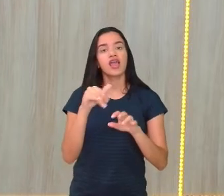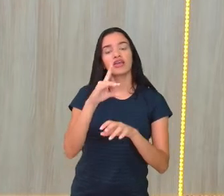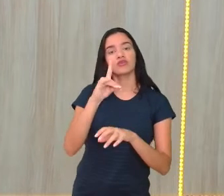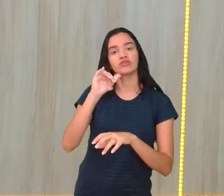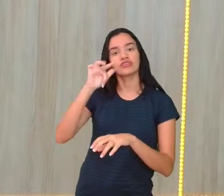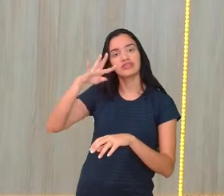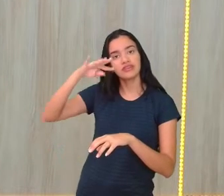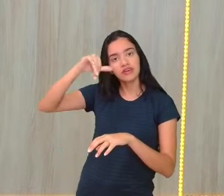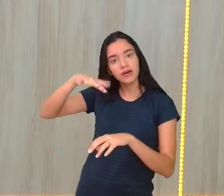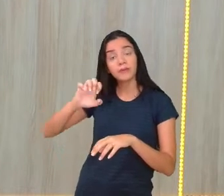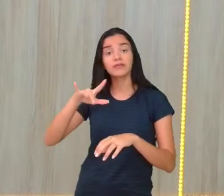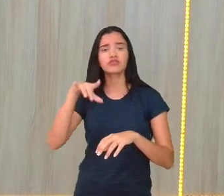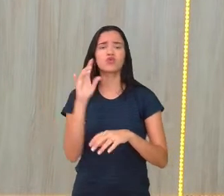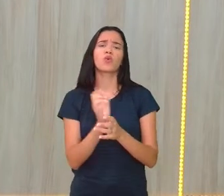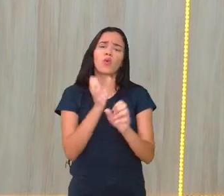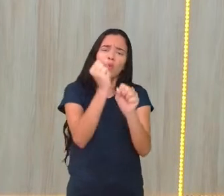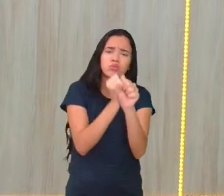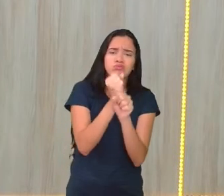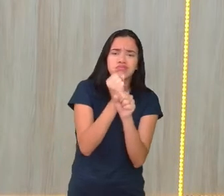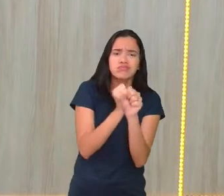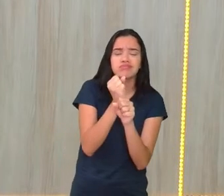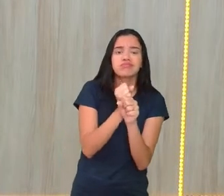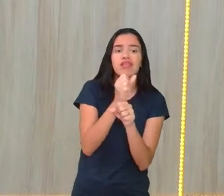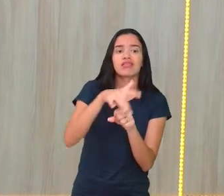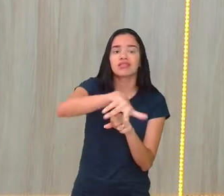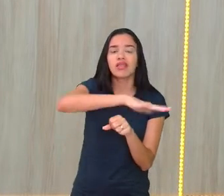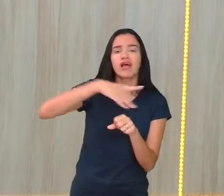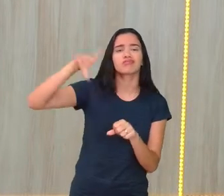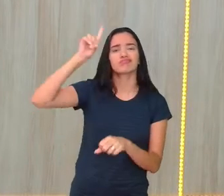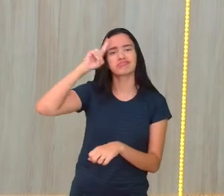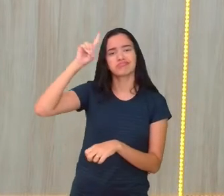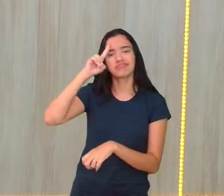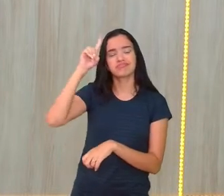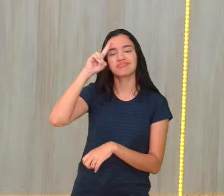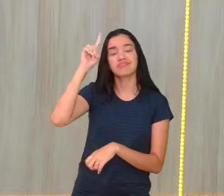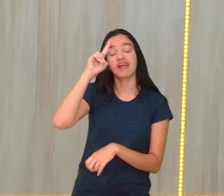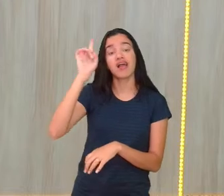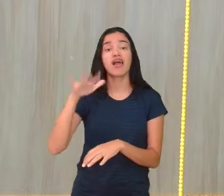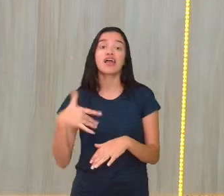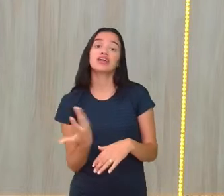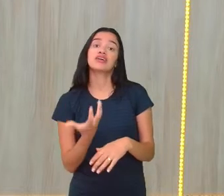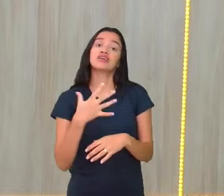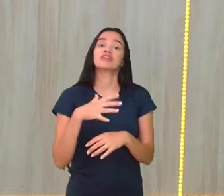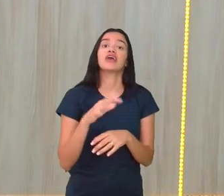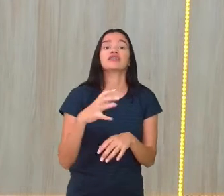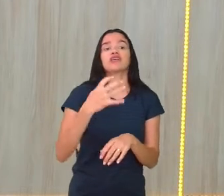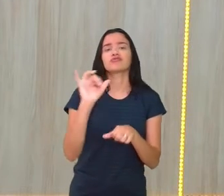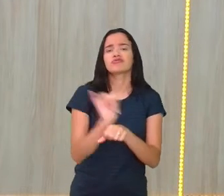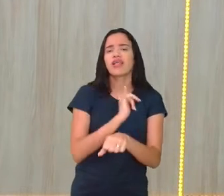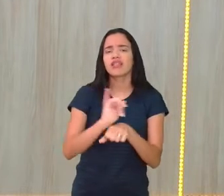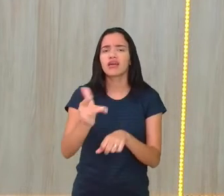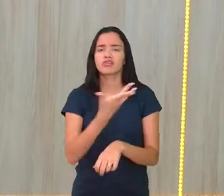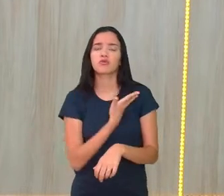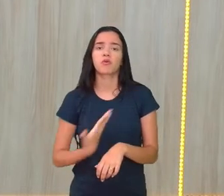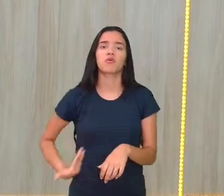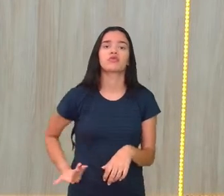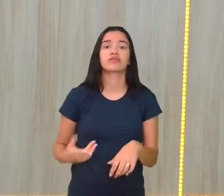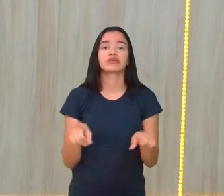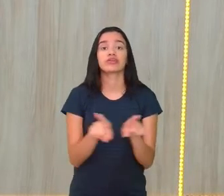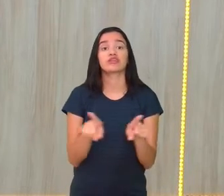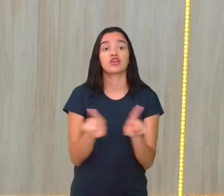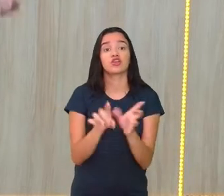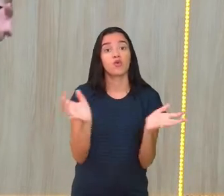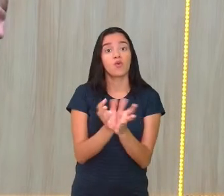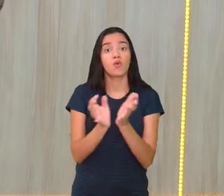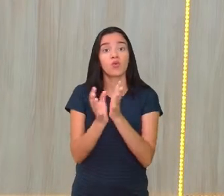né, o cotidiano ali da região da Fenícia, né? E essa forma de governo, onde a gente tem uma elite